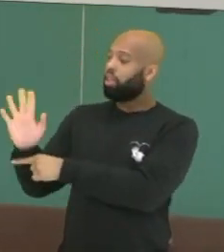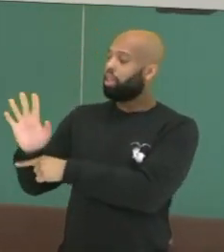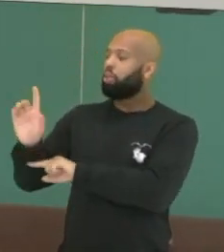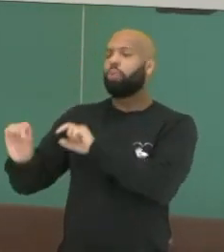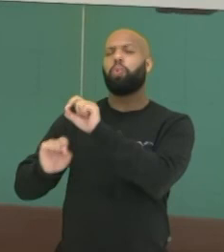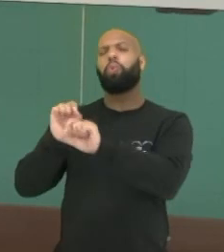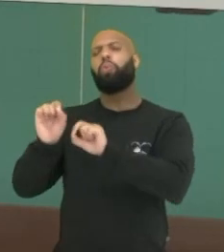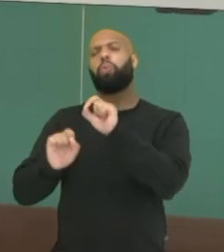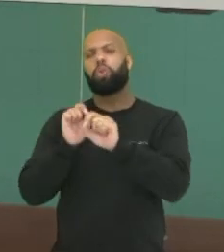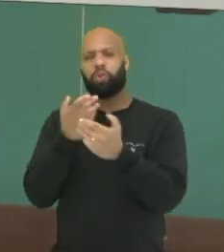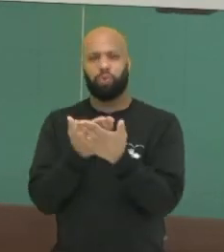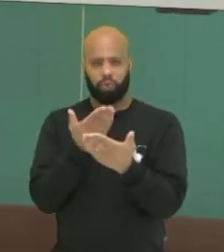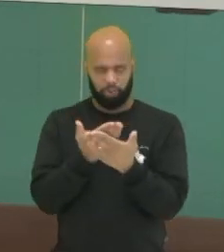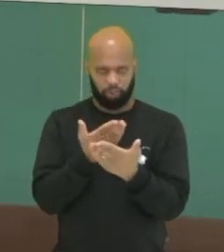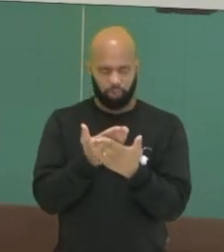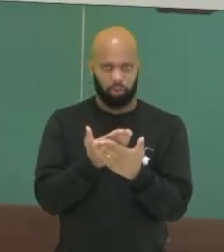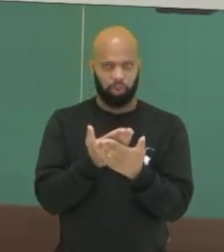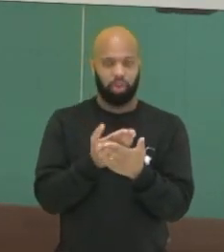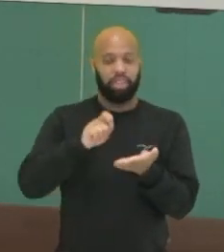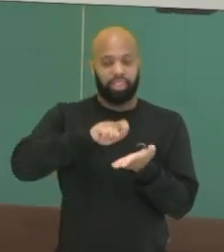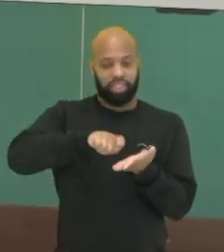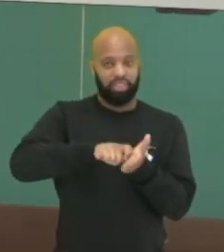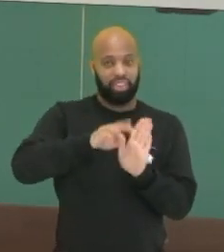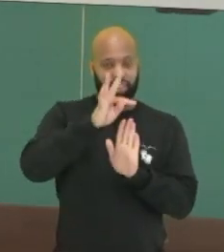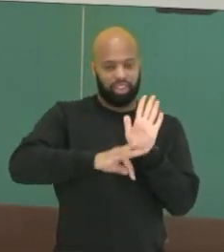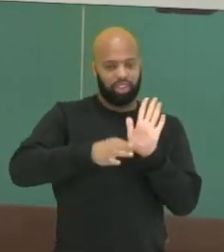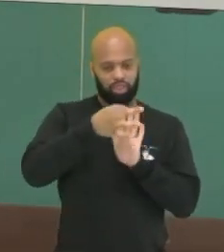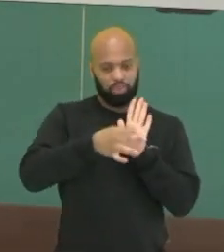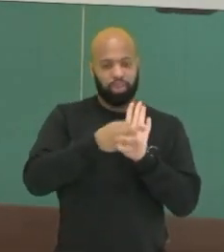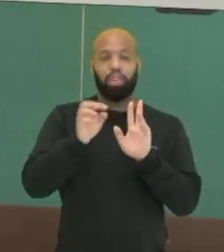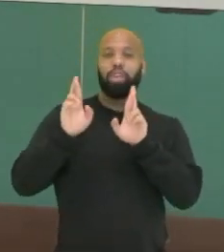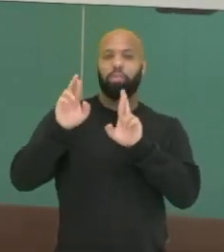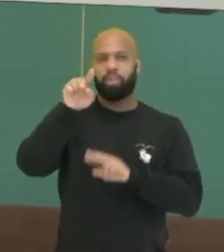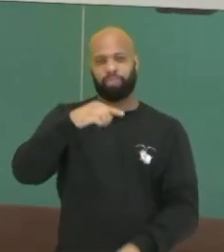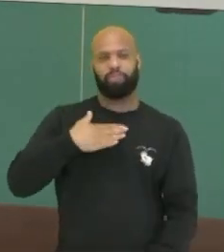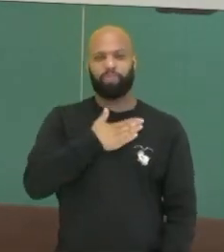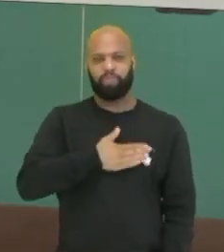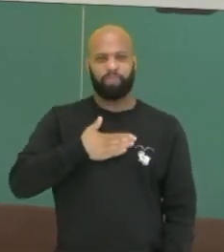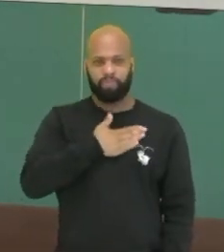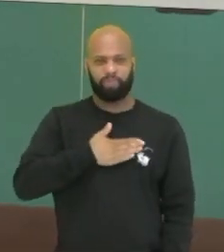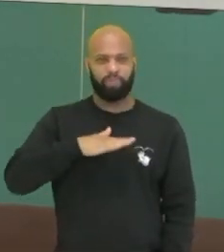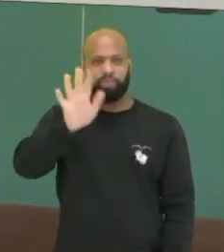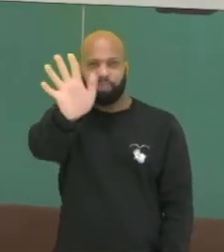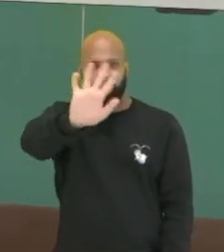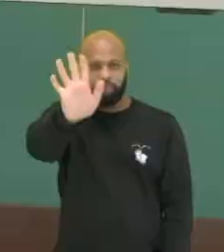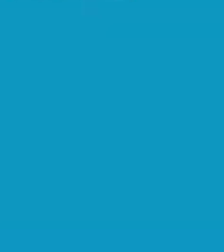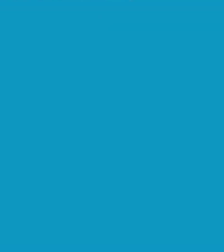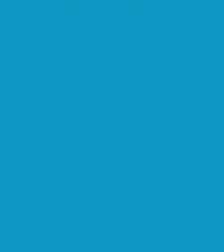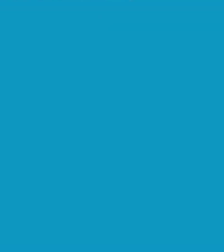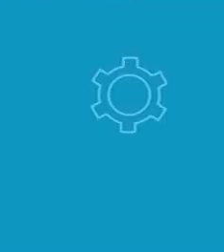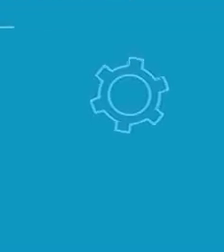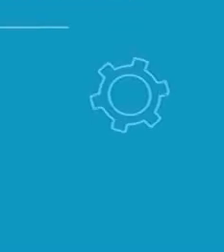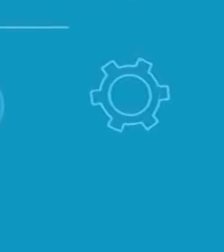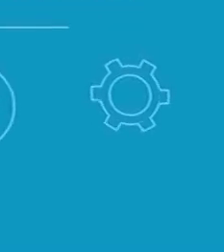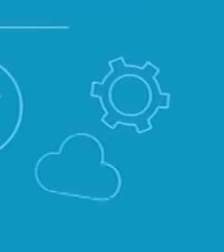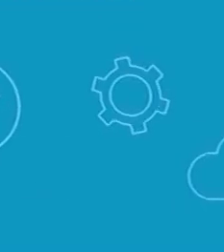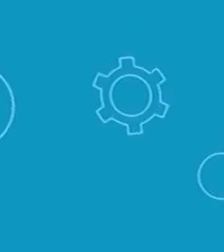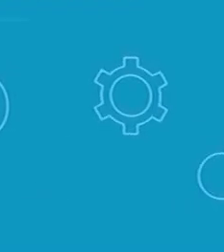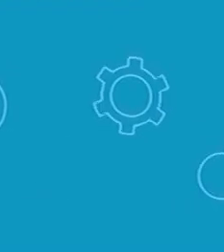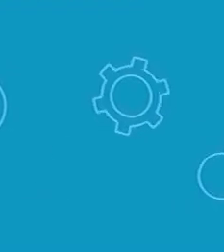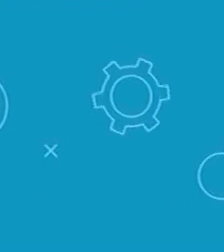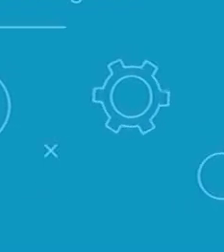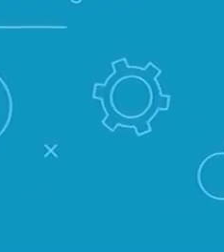Neste vídeo, nós falamos sobre produção de artigo de opinião. Espero que vocês tenham gostado. Até breve.